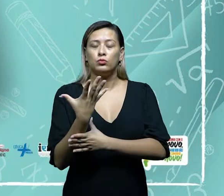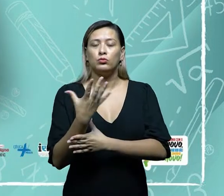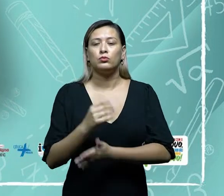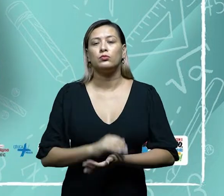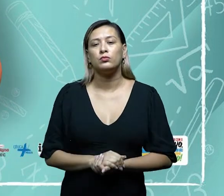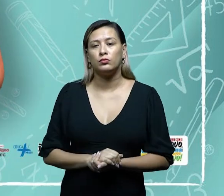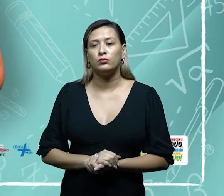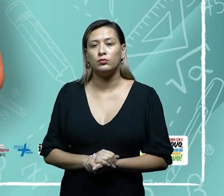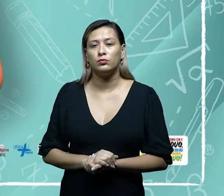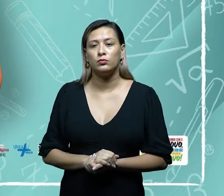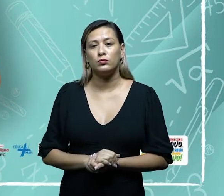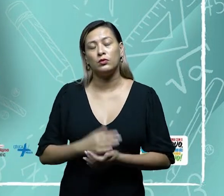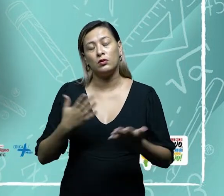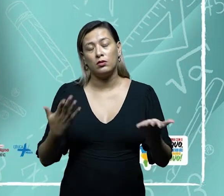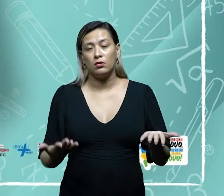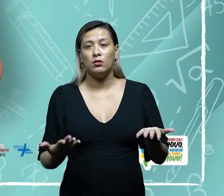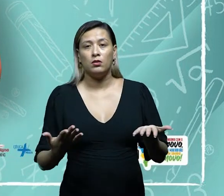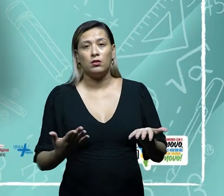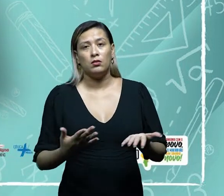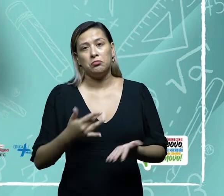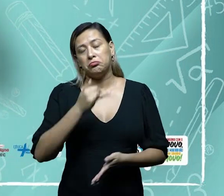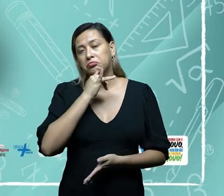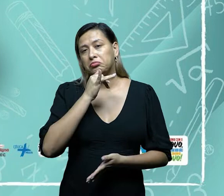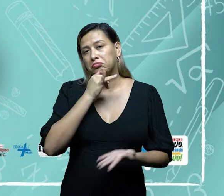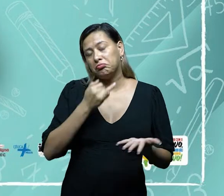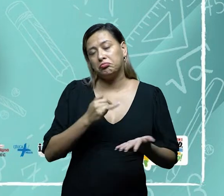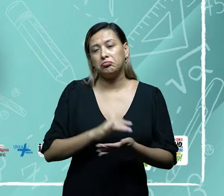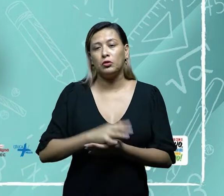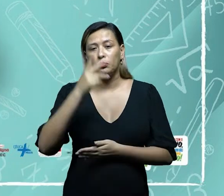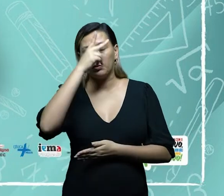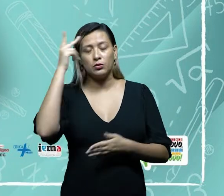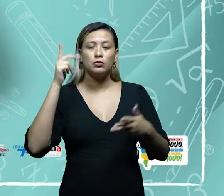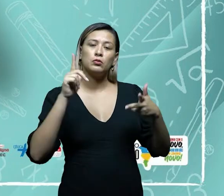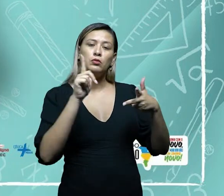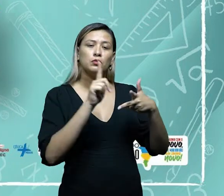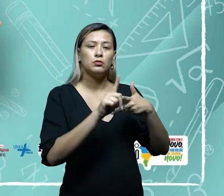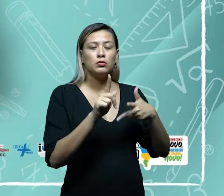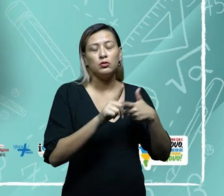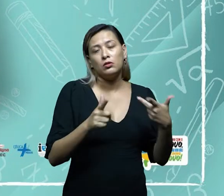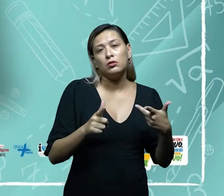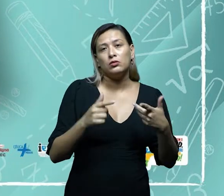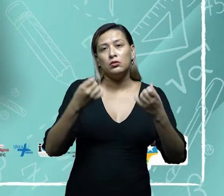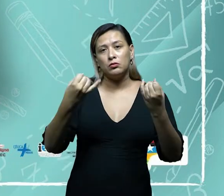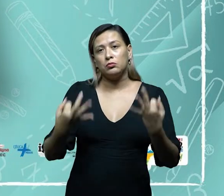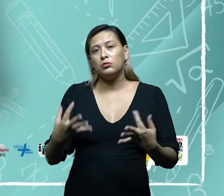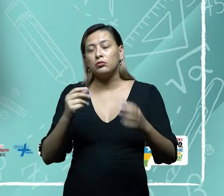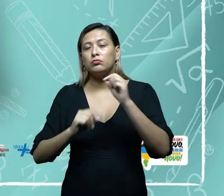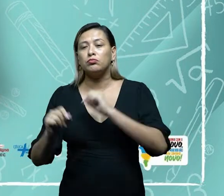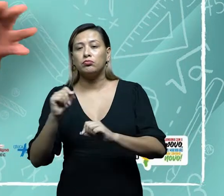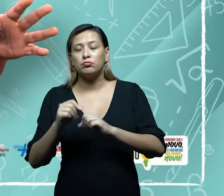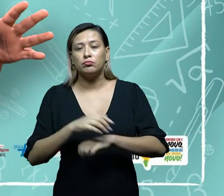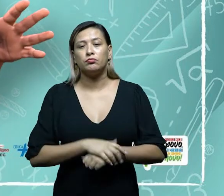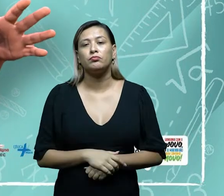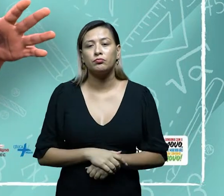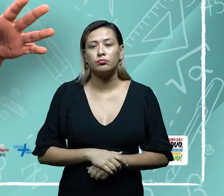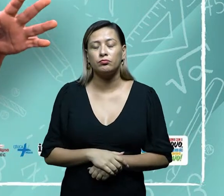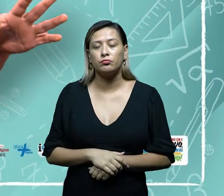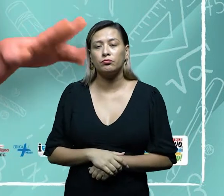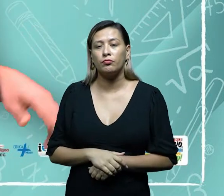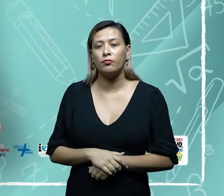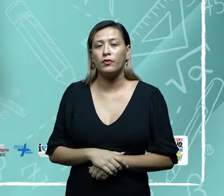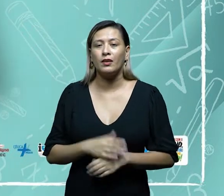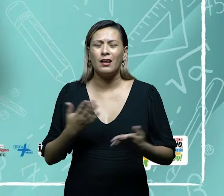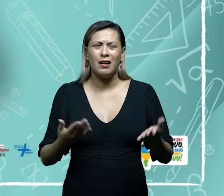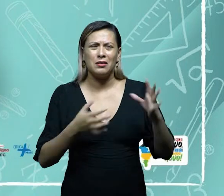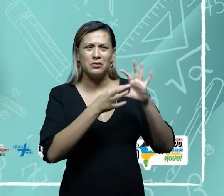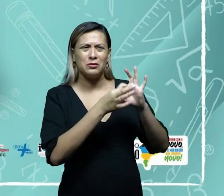legislador, de fato, ele diz assim, olha, hoje passei por uma situação e eu achei, né, que aquela situação, eu